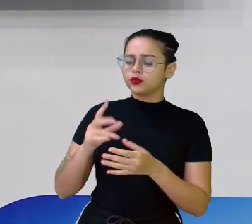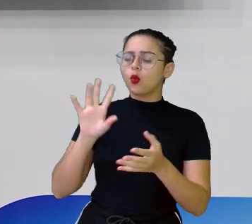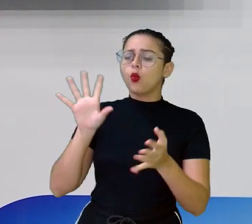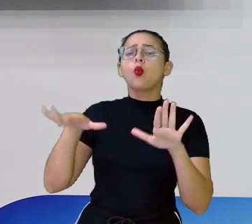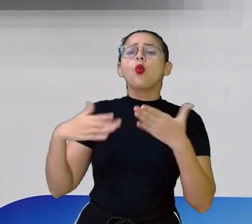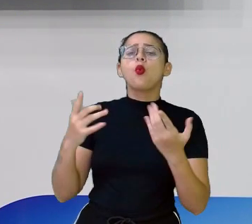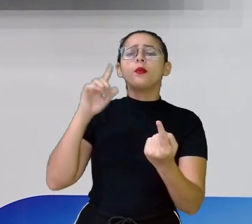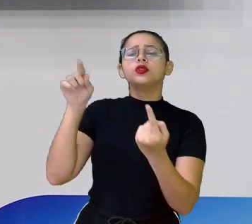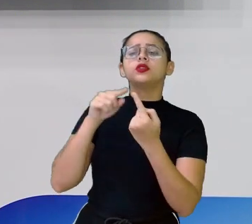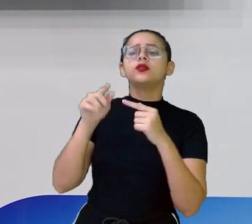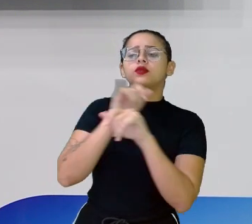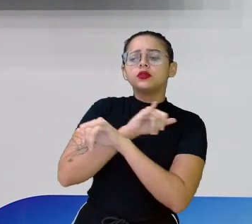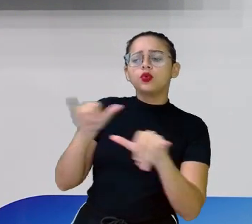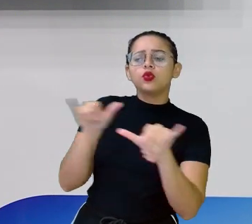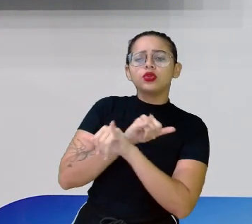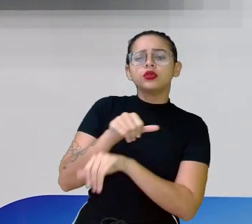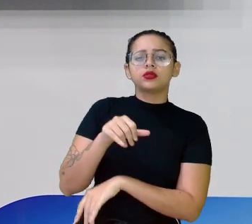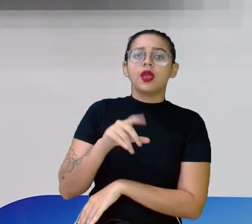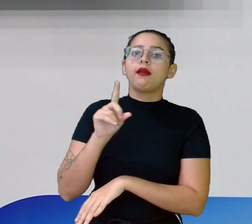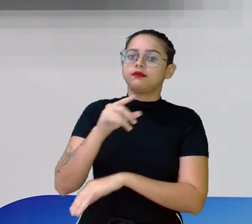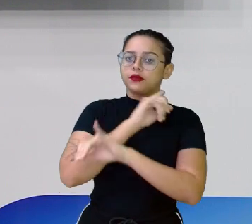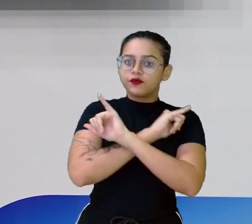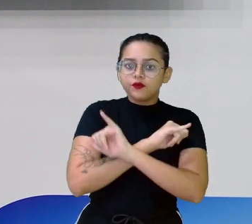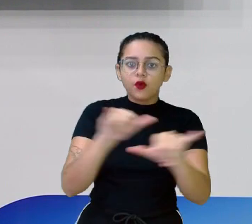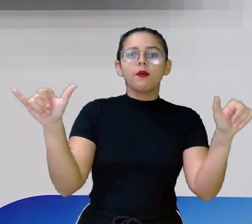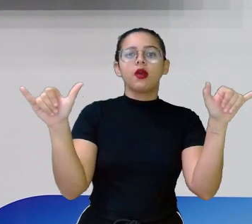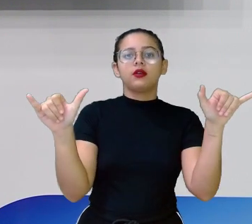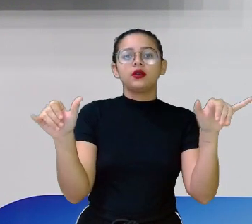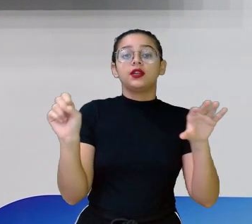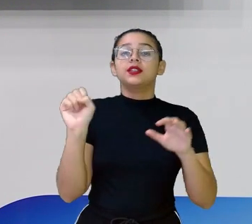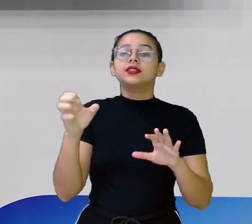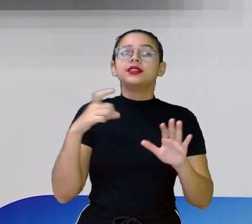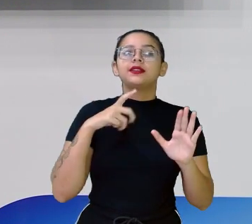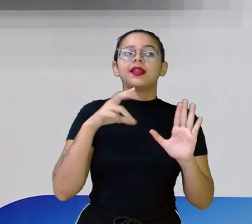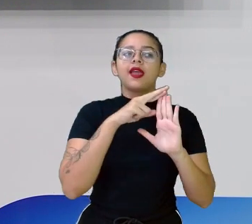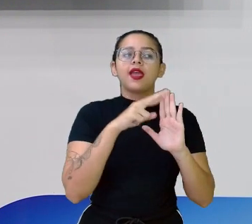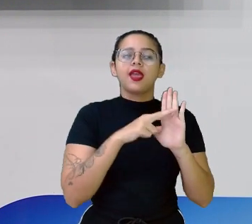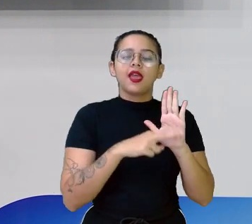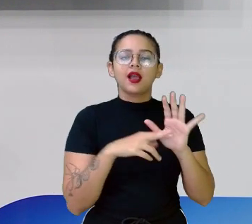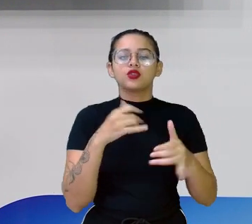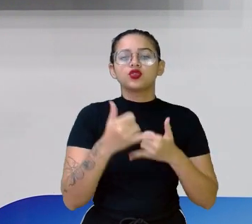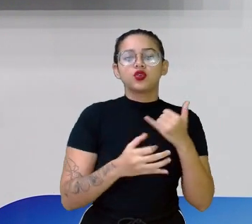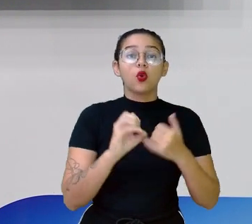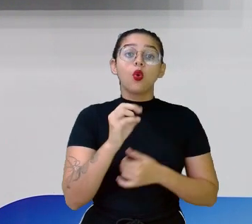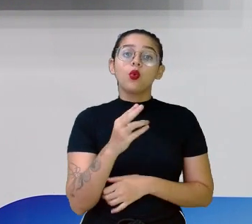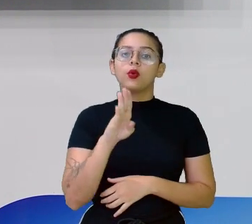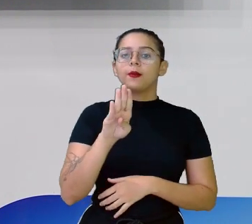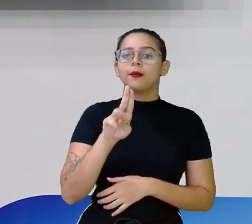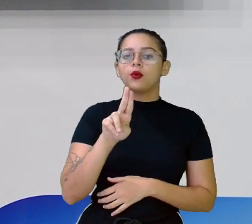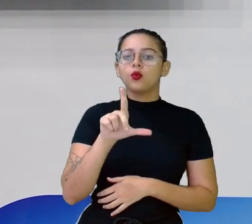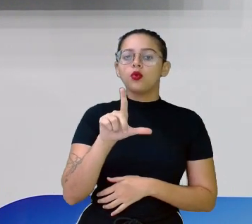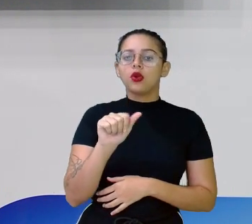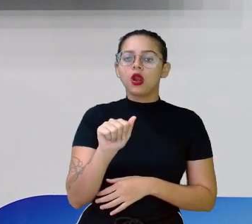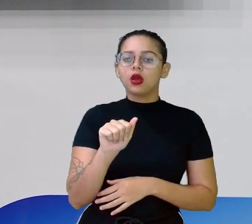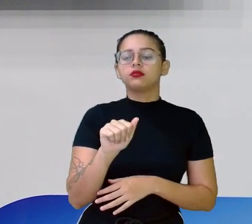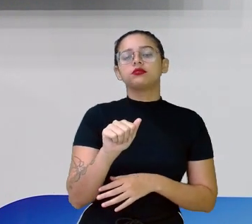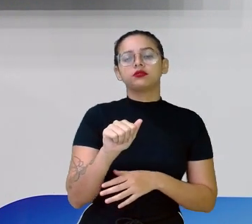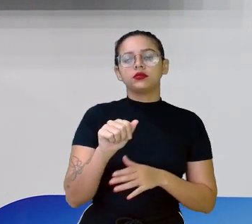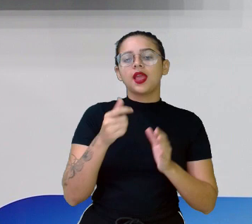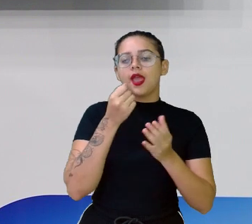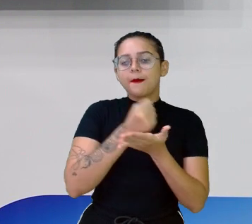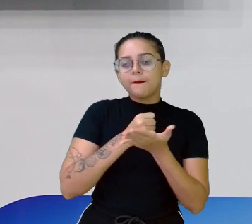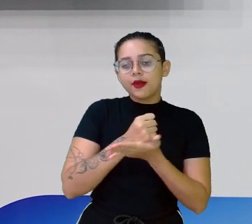notícia? Informar, concorda comigo? Se você pega uma regra de jogo, uma bula de remédio ou uma